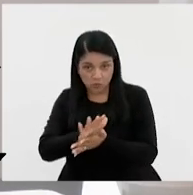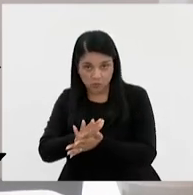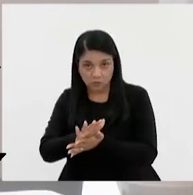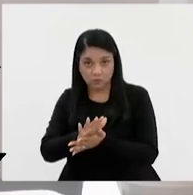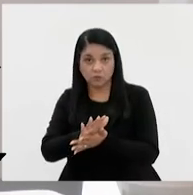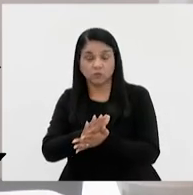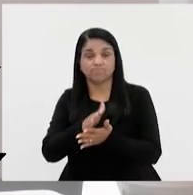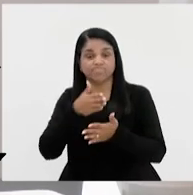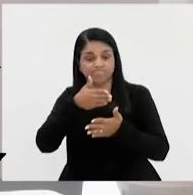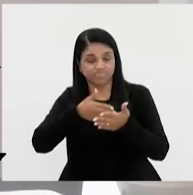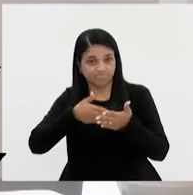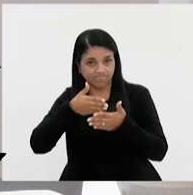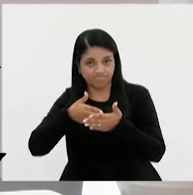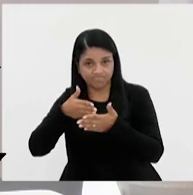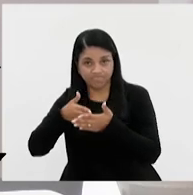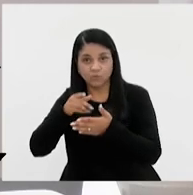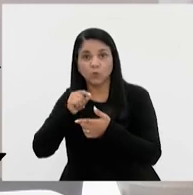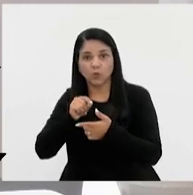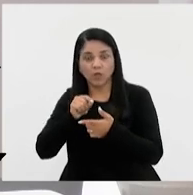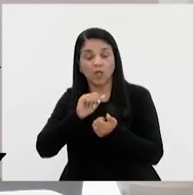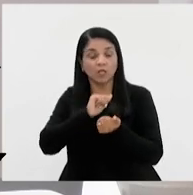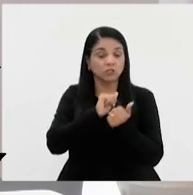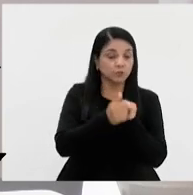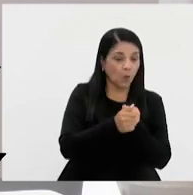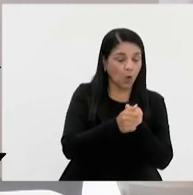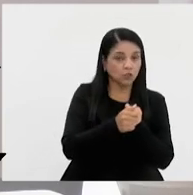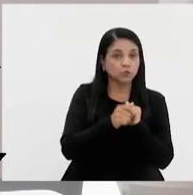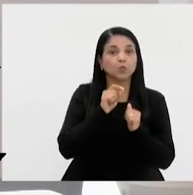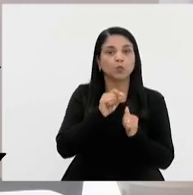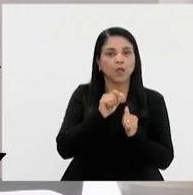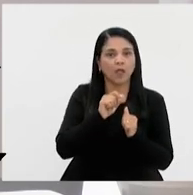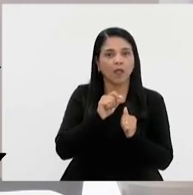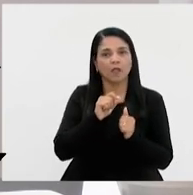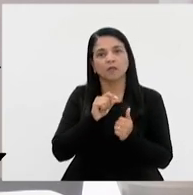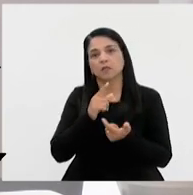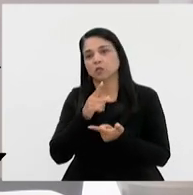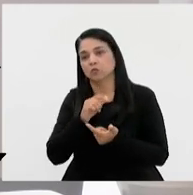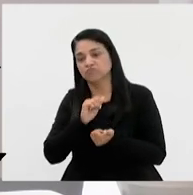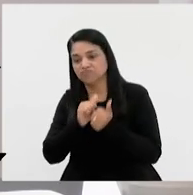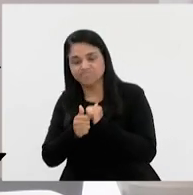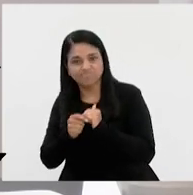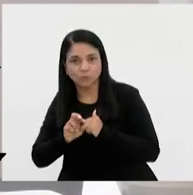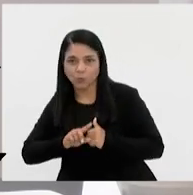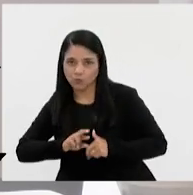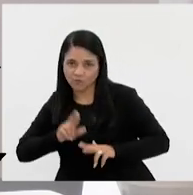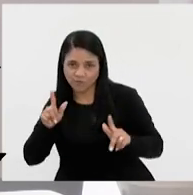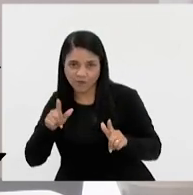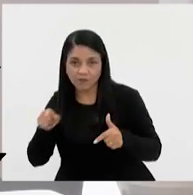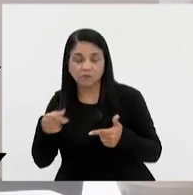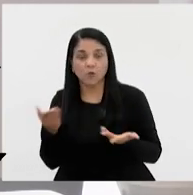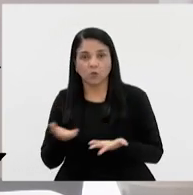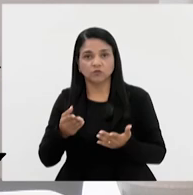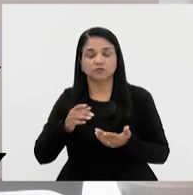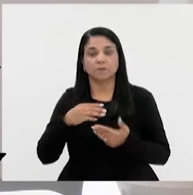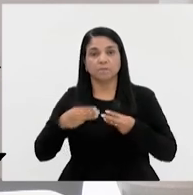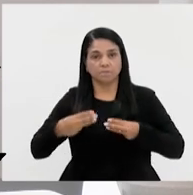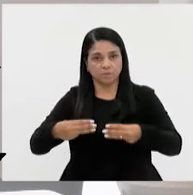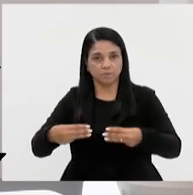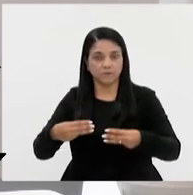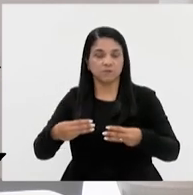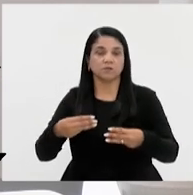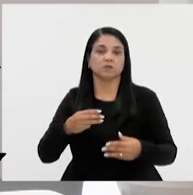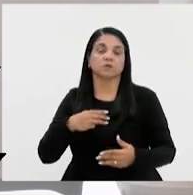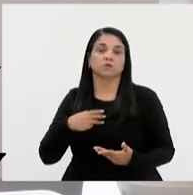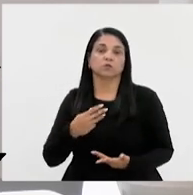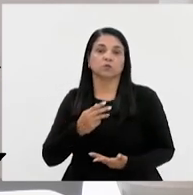na verdadeira acepção do que é esporte ou não é esporte. Por exemplo, a ministra do esporte do atual governo Lula fez uma